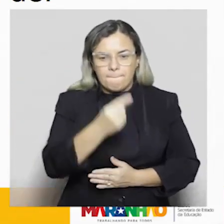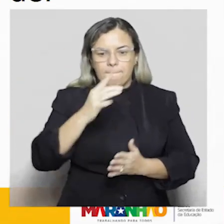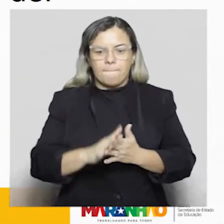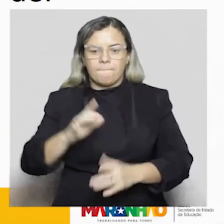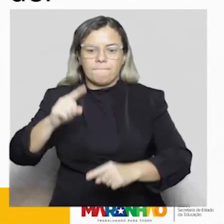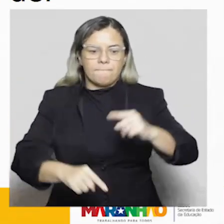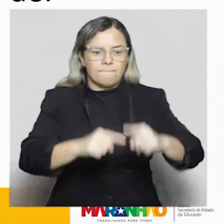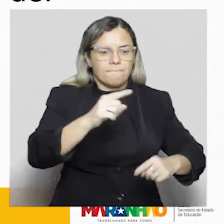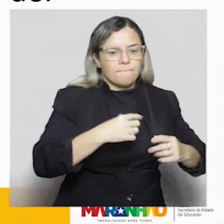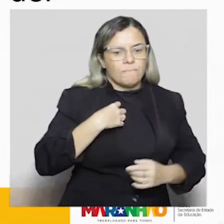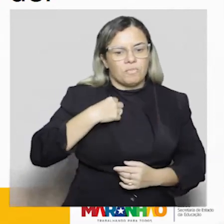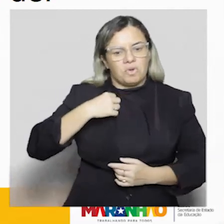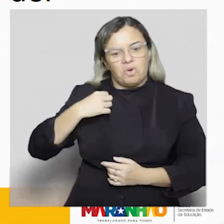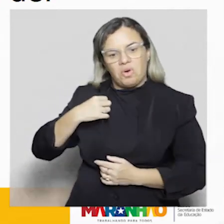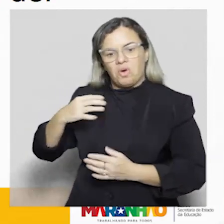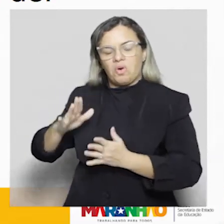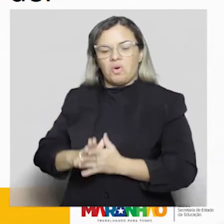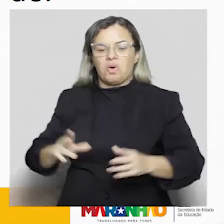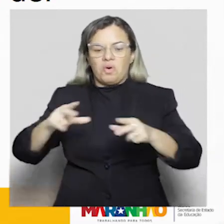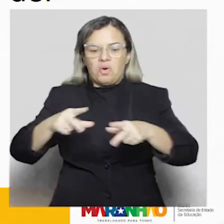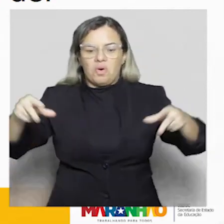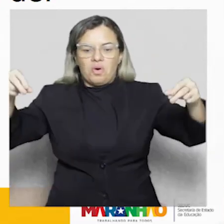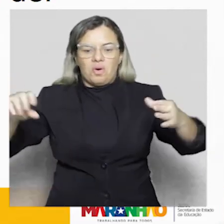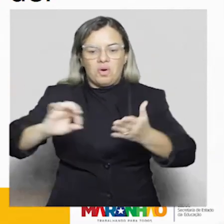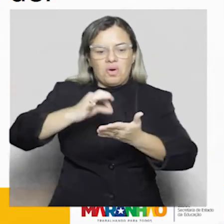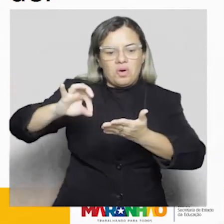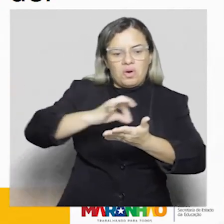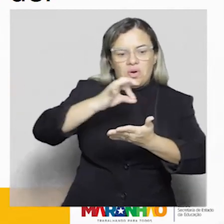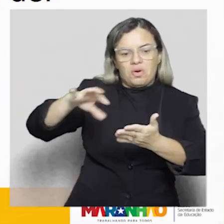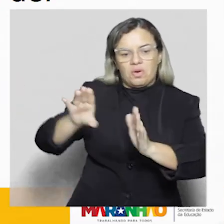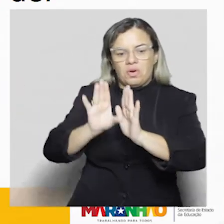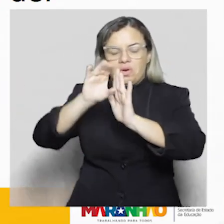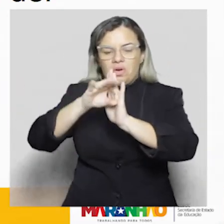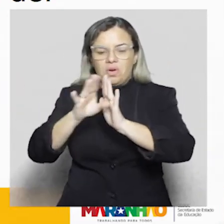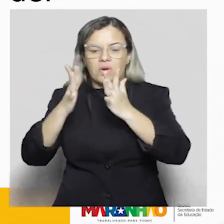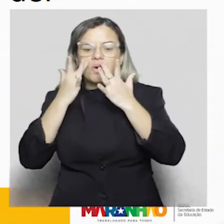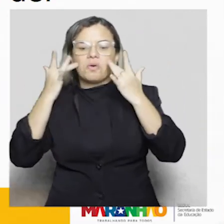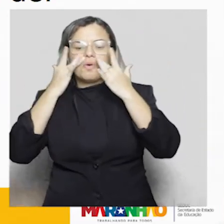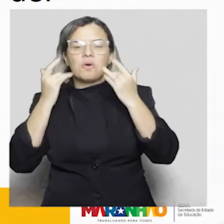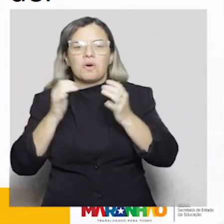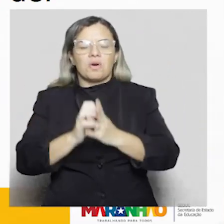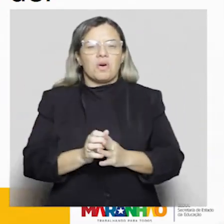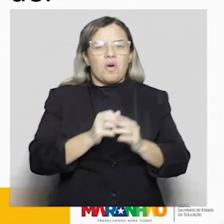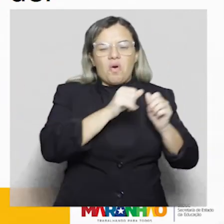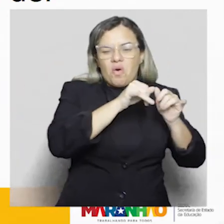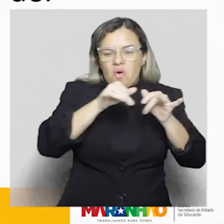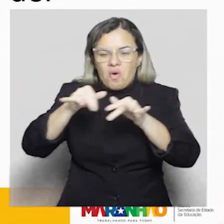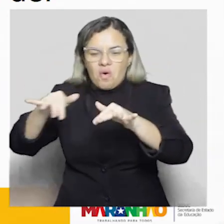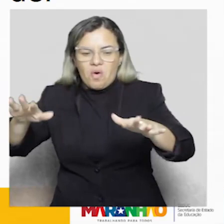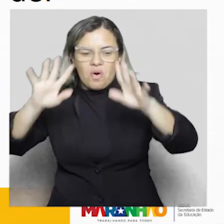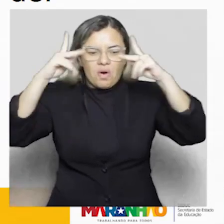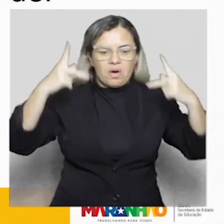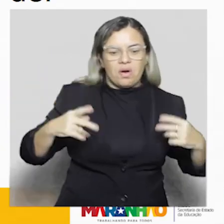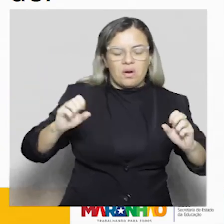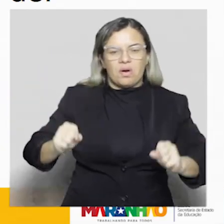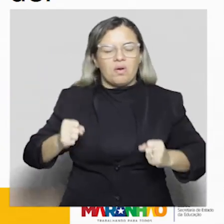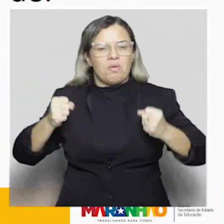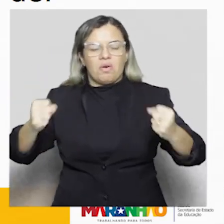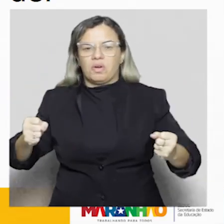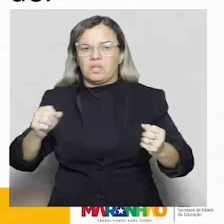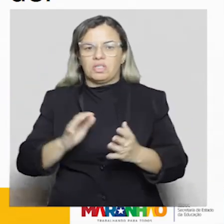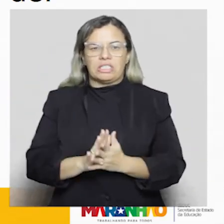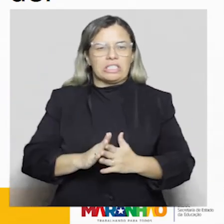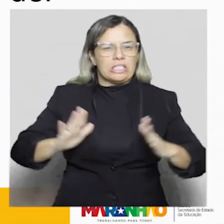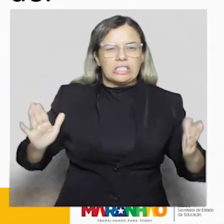e segundo seus conceitos definem que a arte é uma manifestação humana e pode ser produzida por